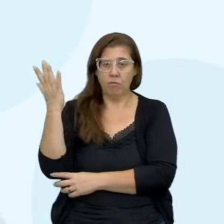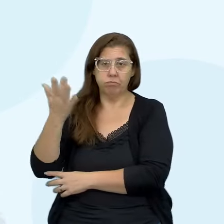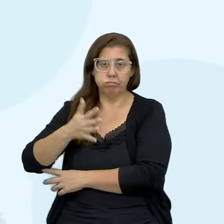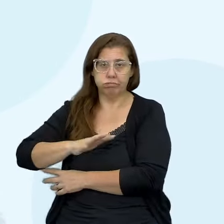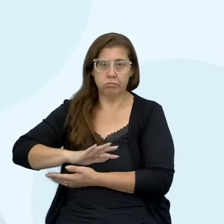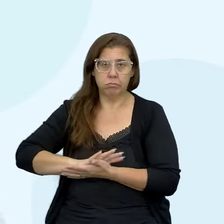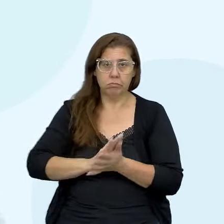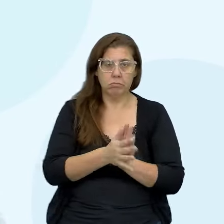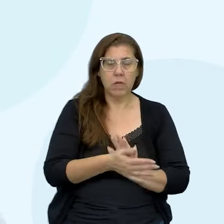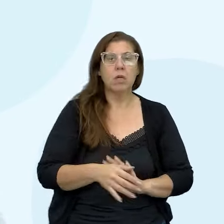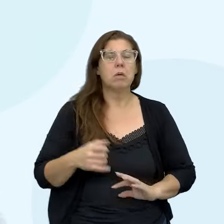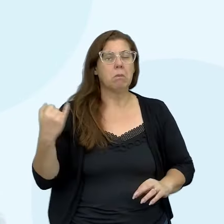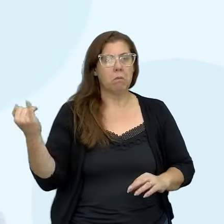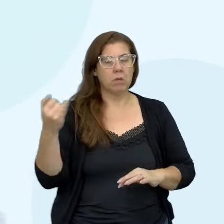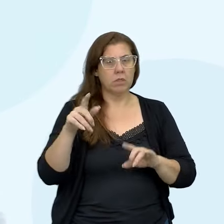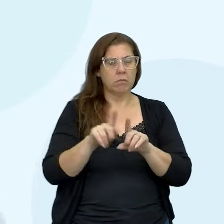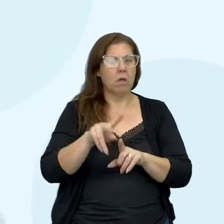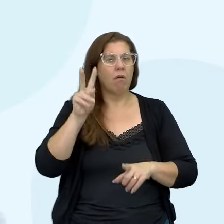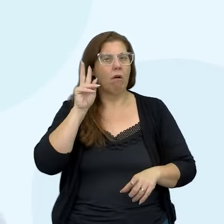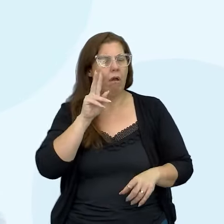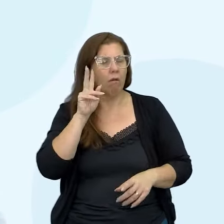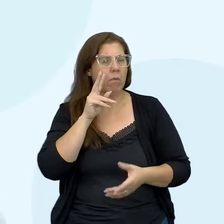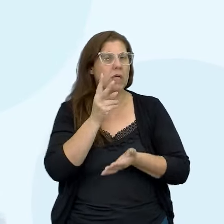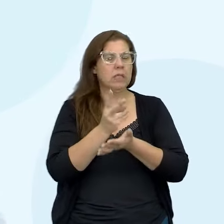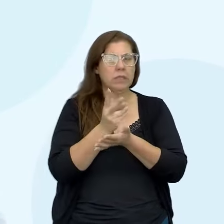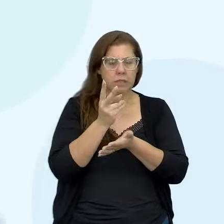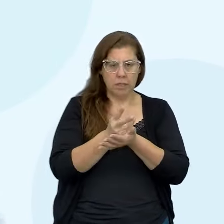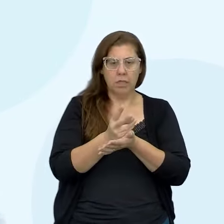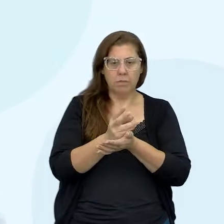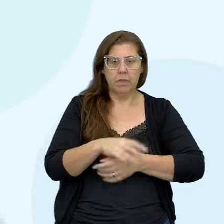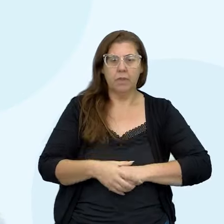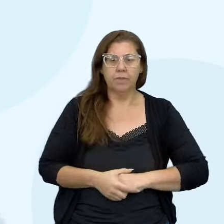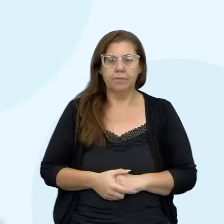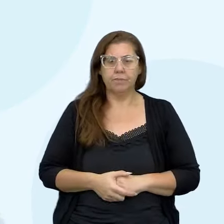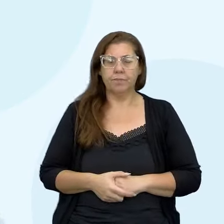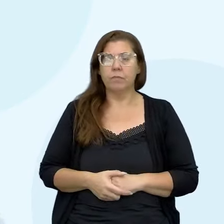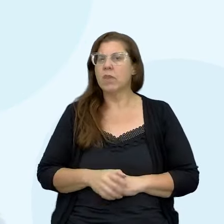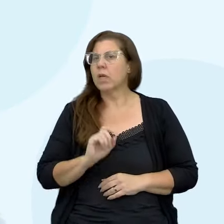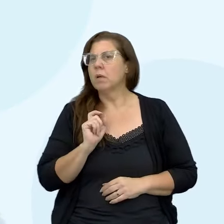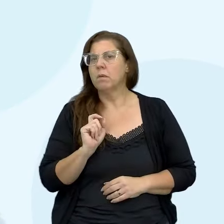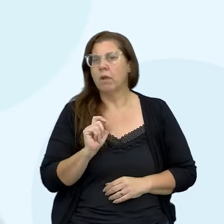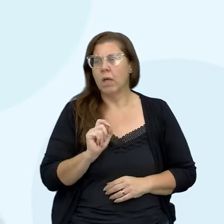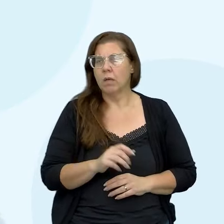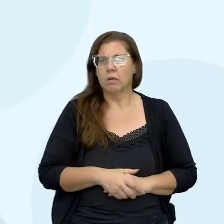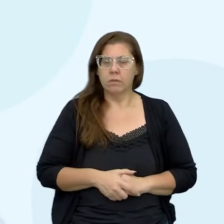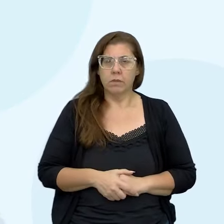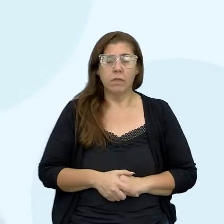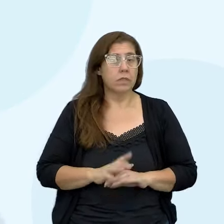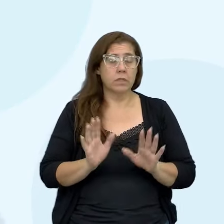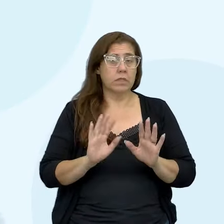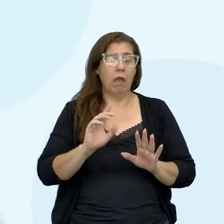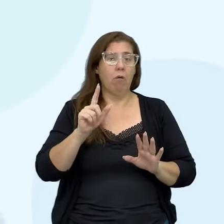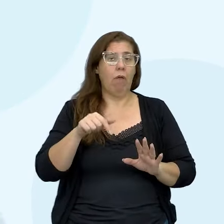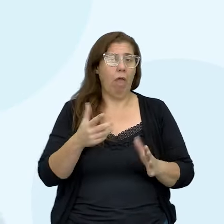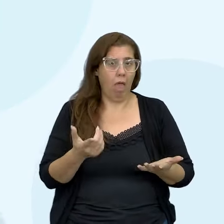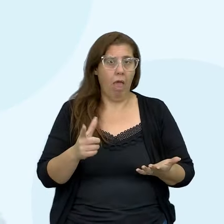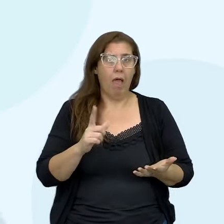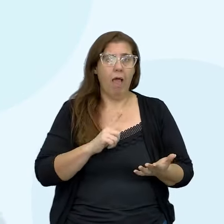importante que eu acho que vale a pena retomar sempre em relação ao Ulrich Beck é que não é que existe